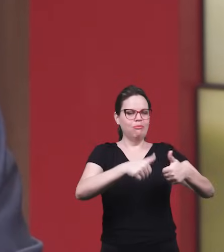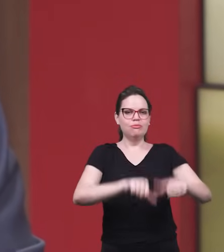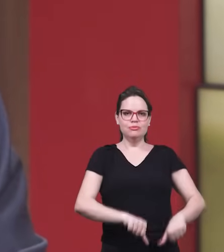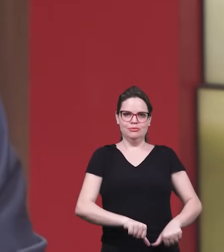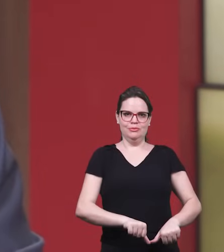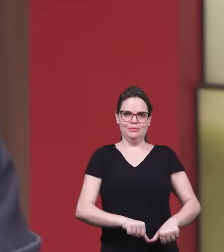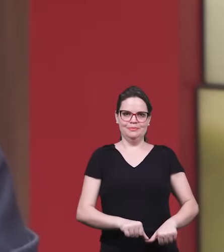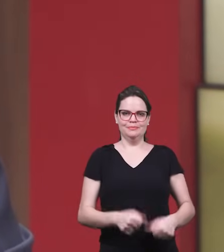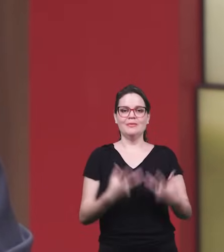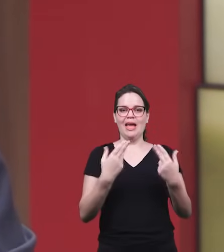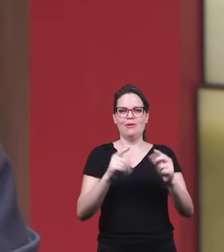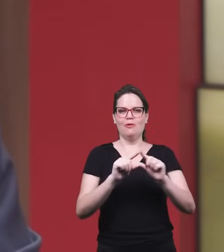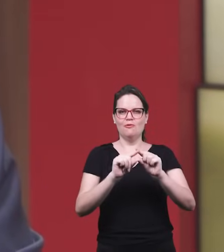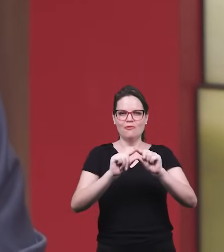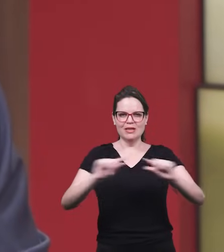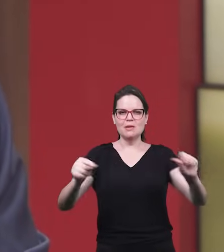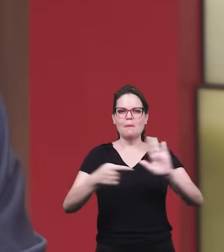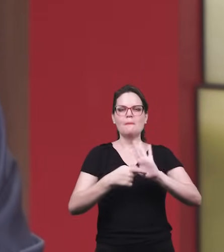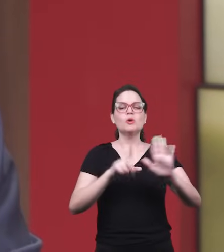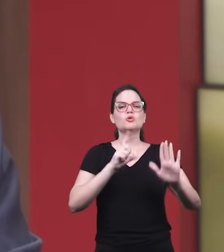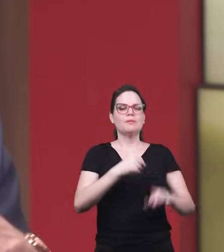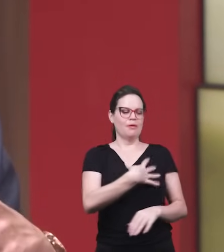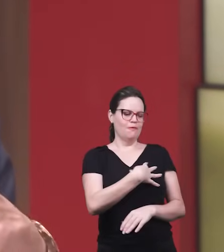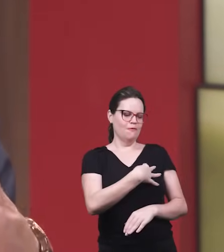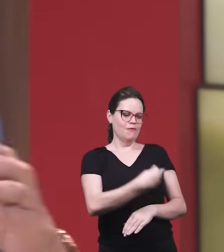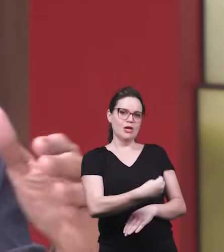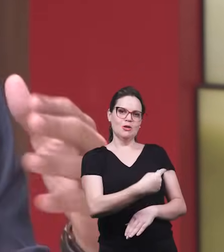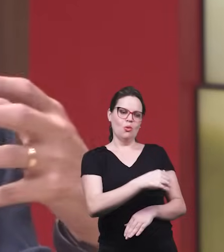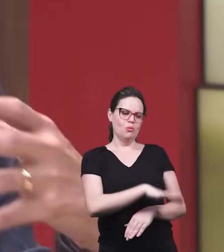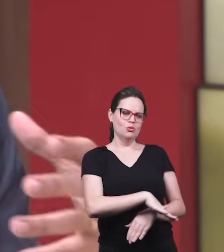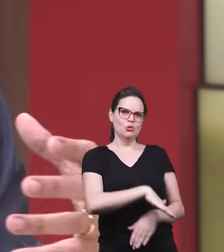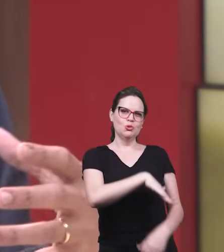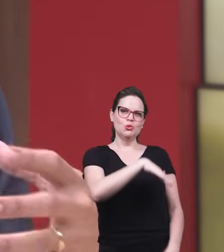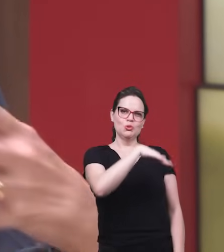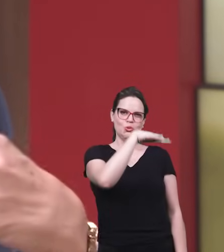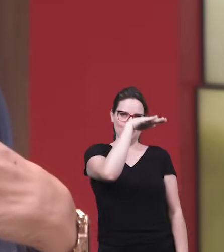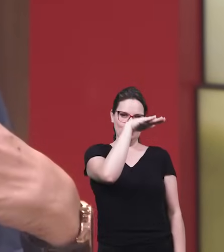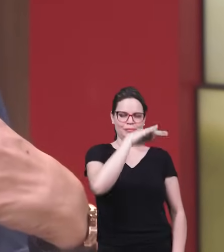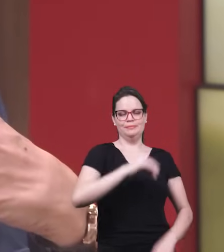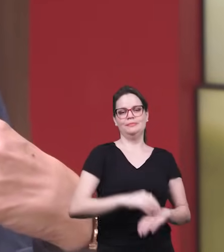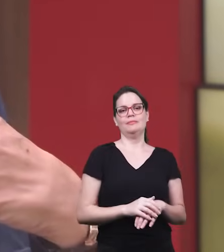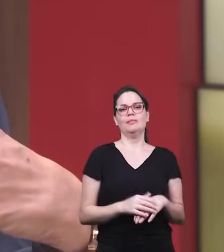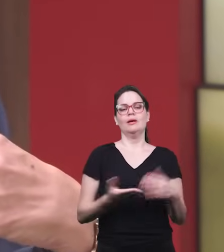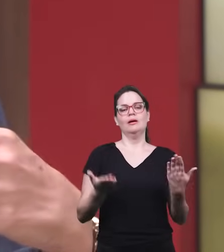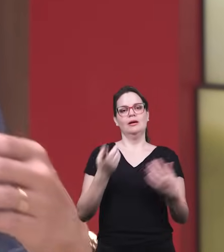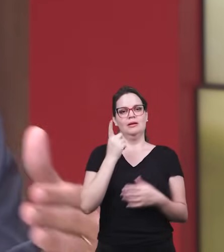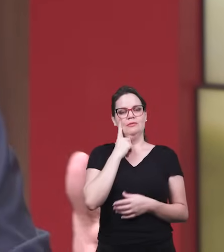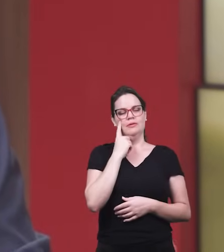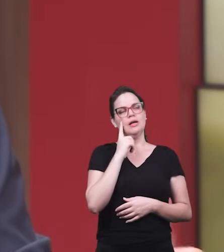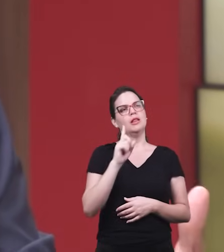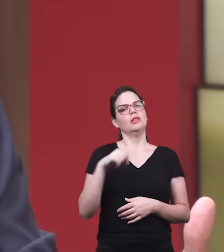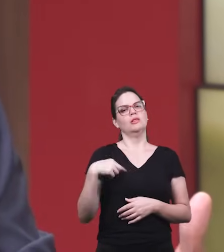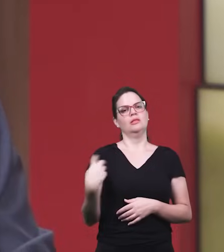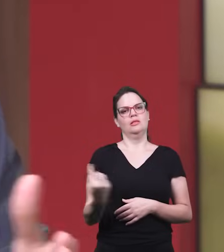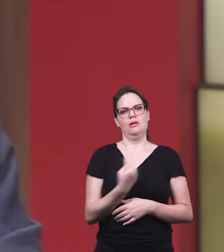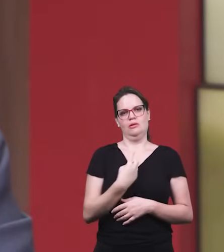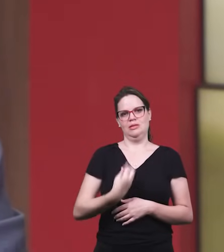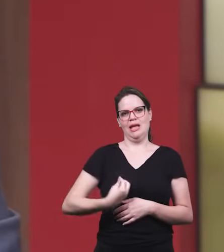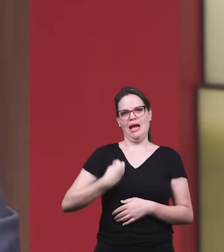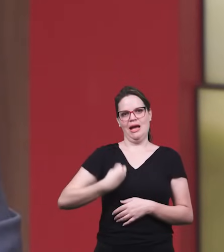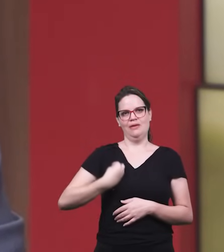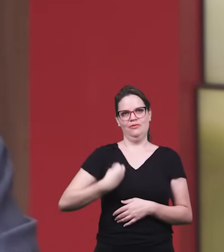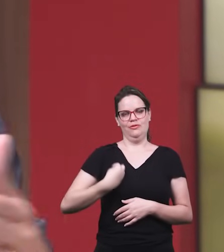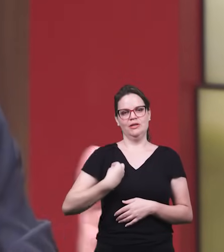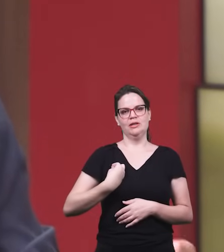Essa coisa do crescimento hoje do mundo mudou muito, Porque para nós, por exemplo, para nós espiritualmente, existem as fases de